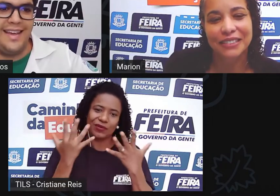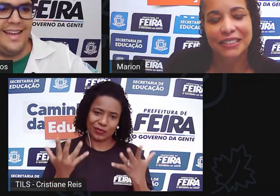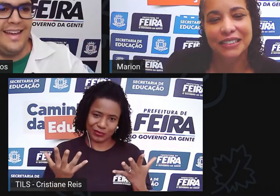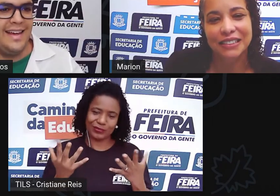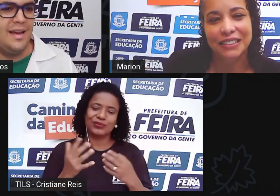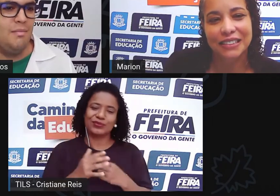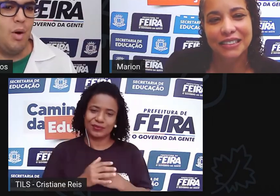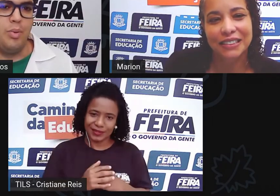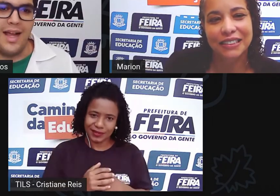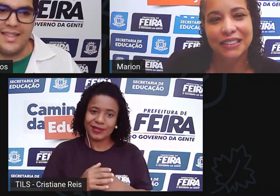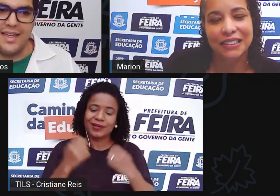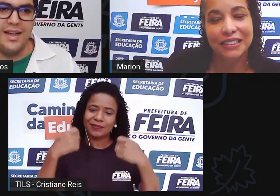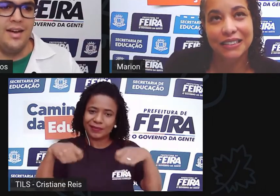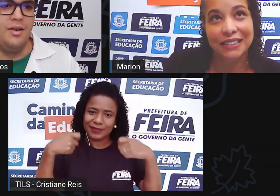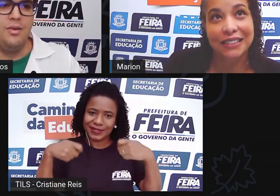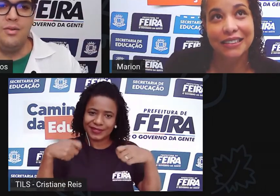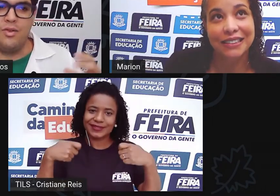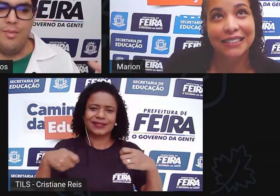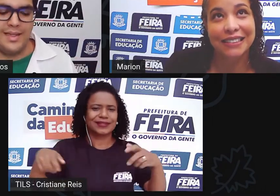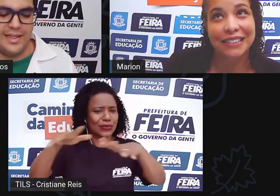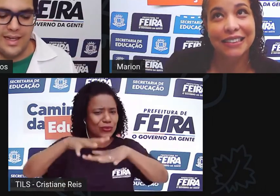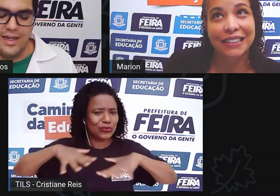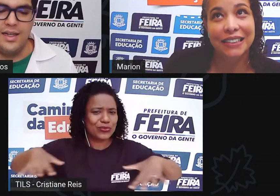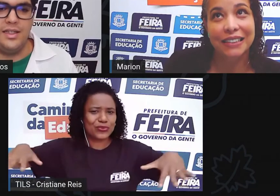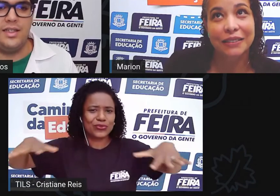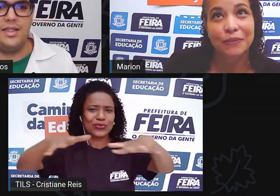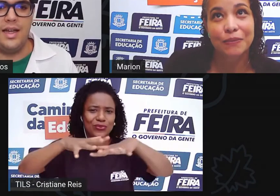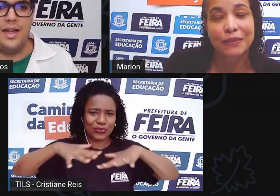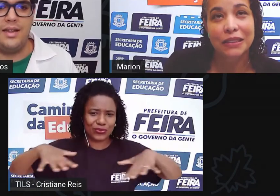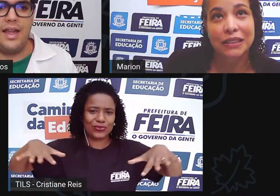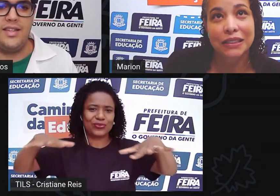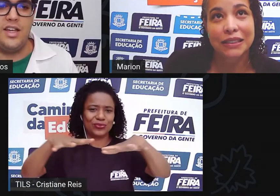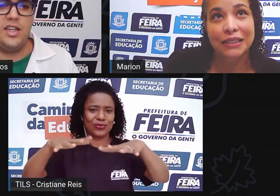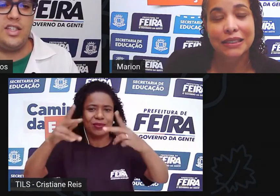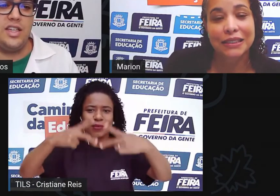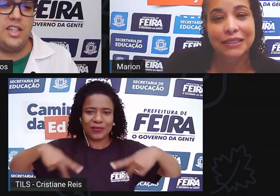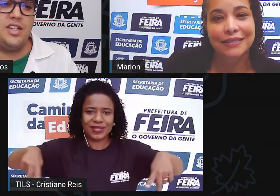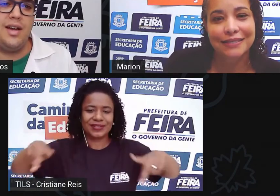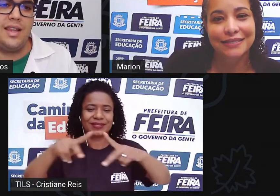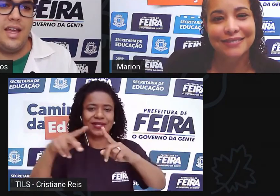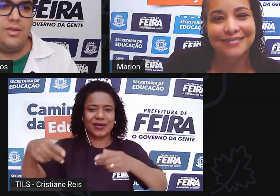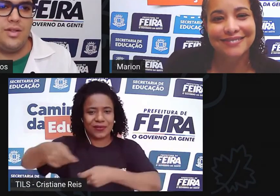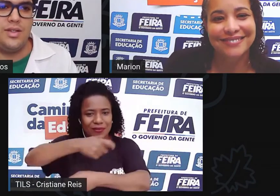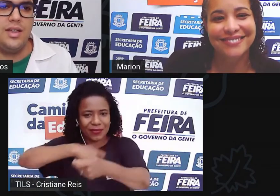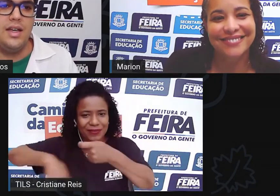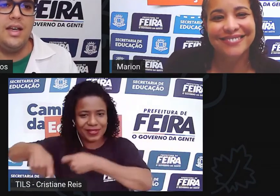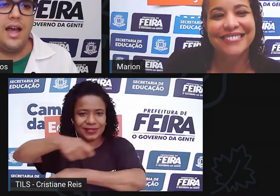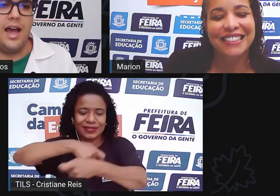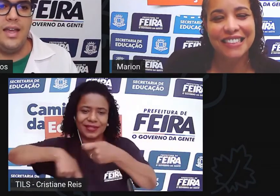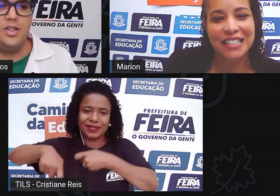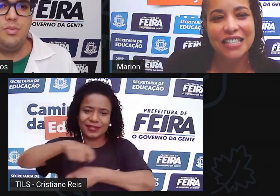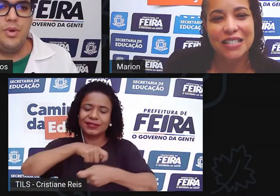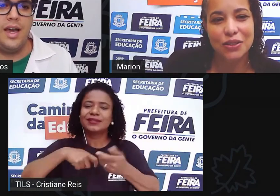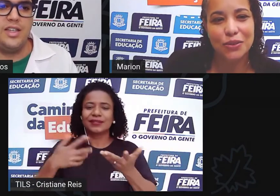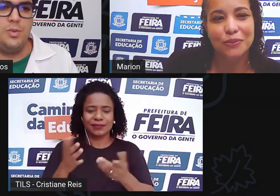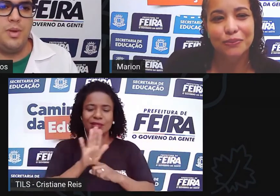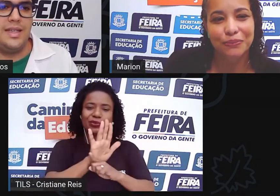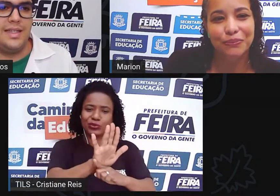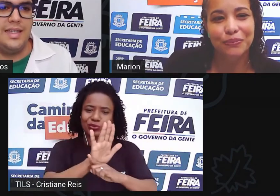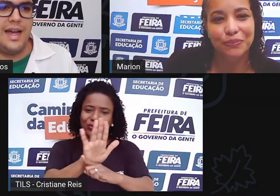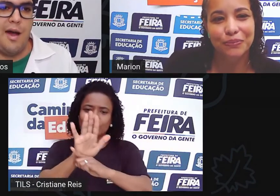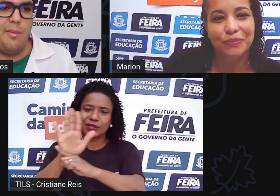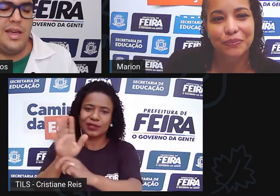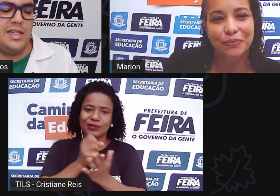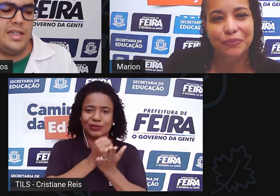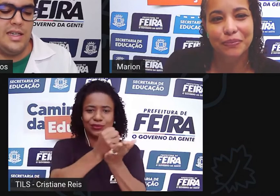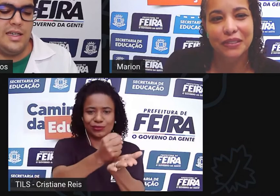aí. População, comerciantes, estejam atentos a isso, porque a gente